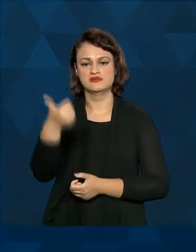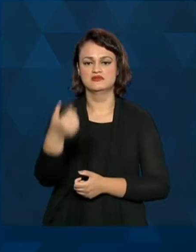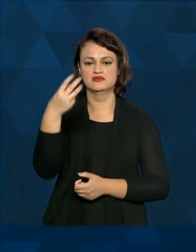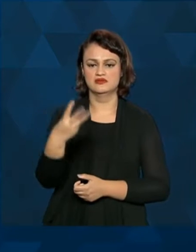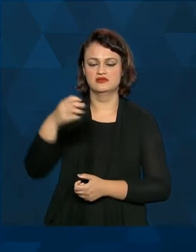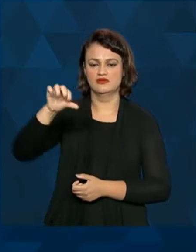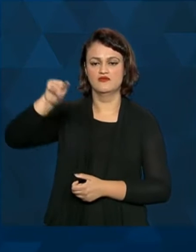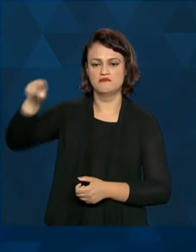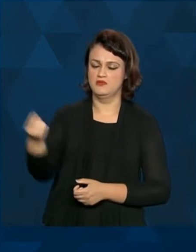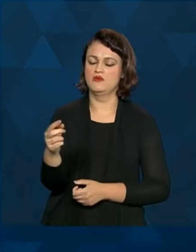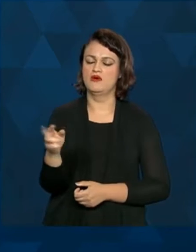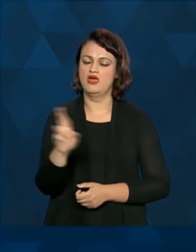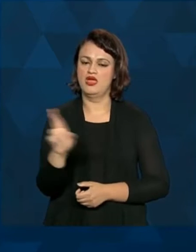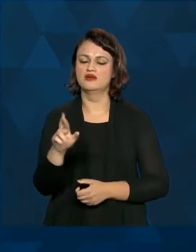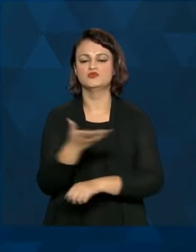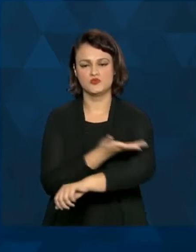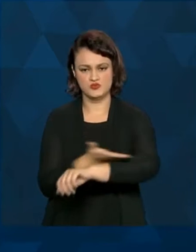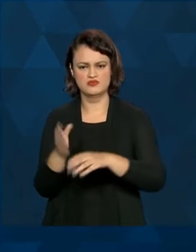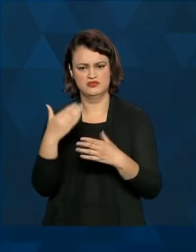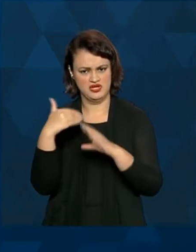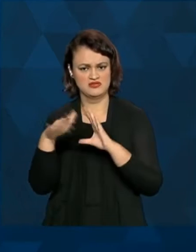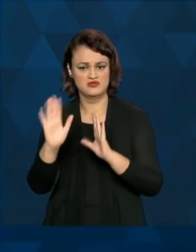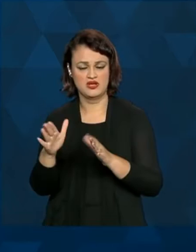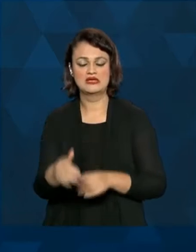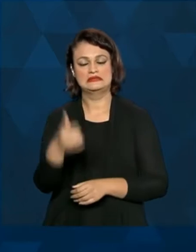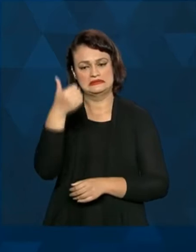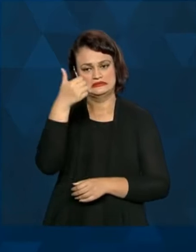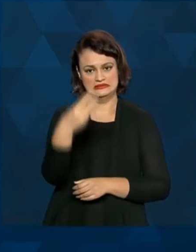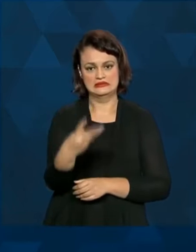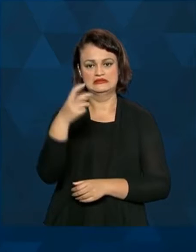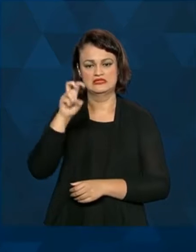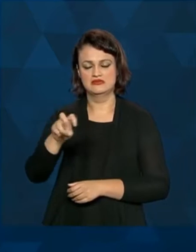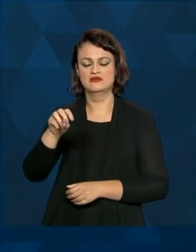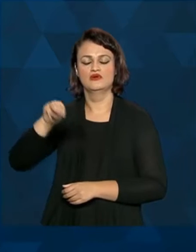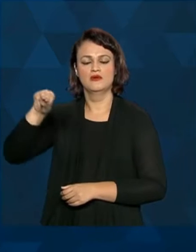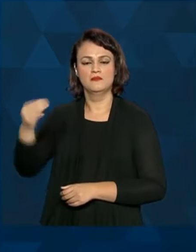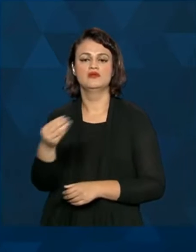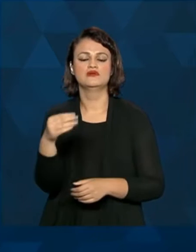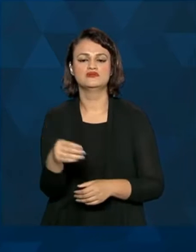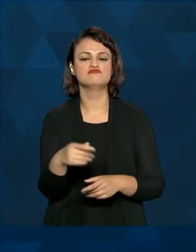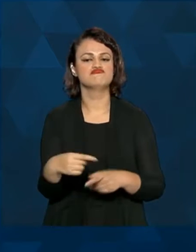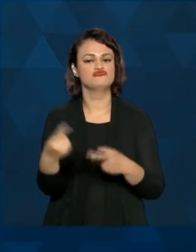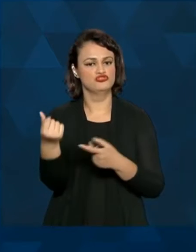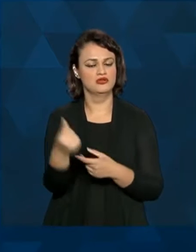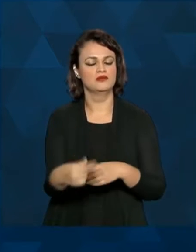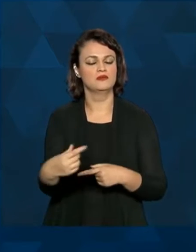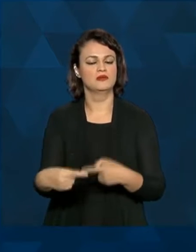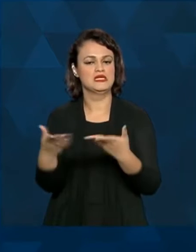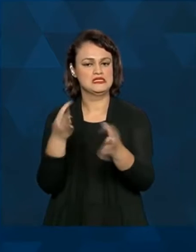139,3 milhões de reais como rotina e 35,4 milhões exclusivos para o enfrentamento à